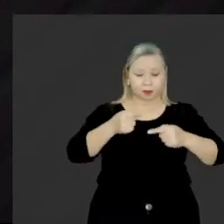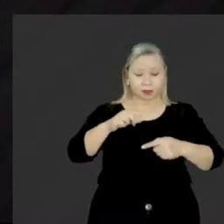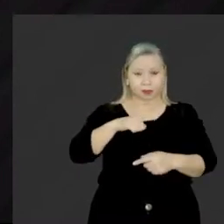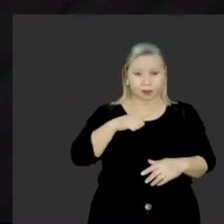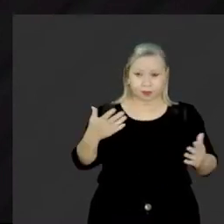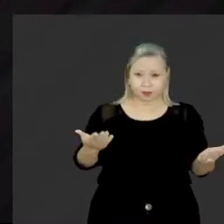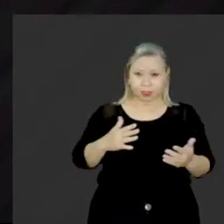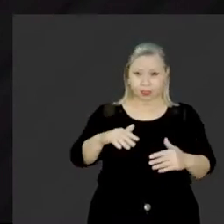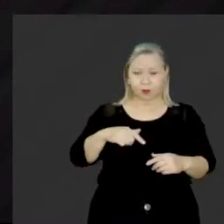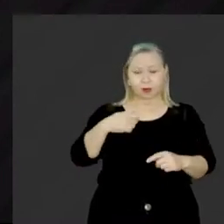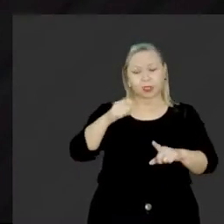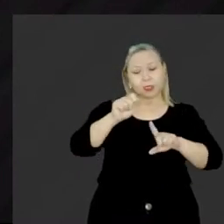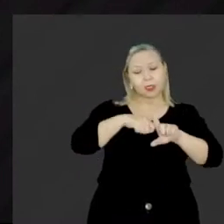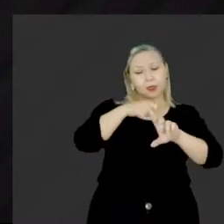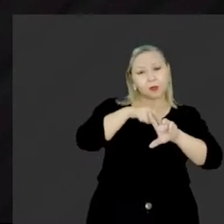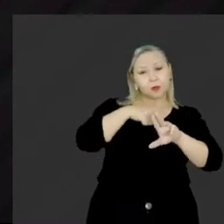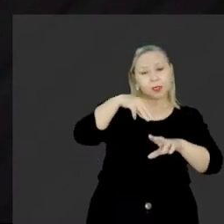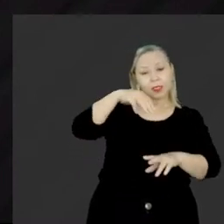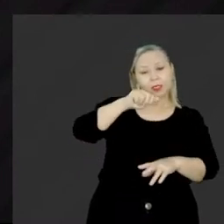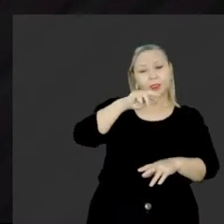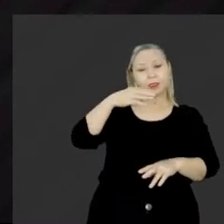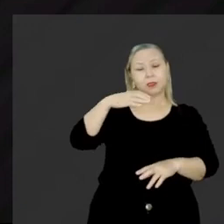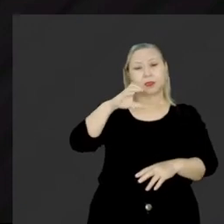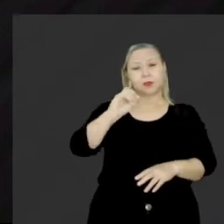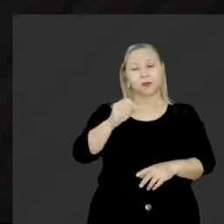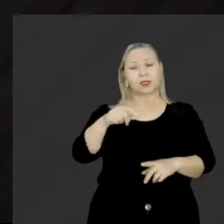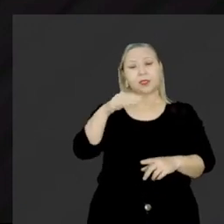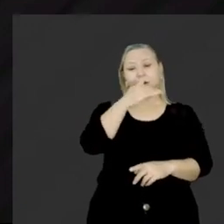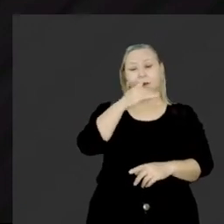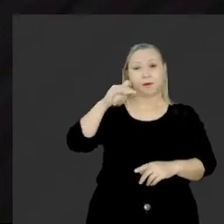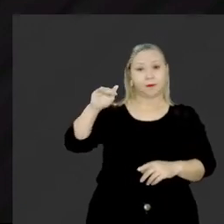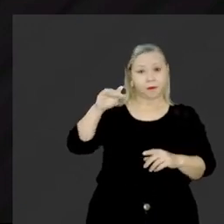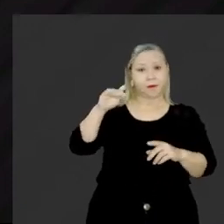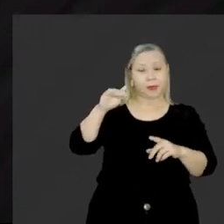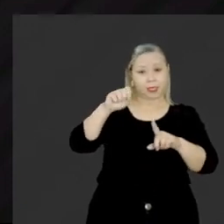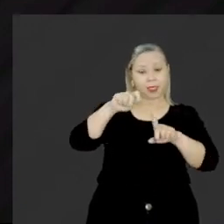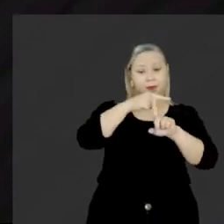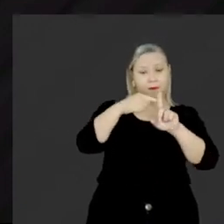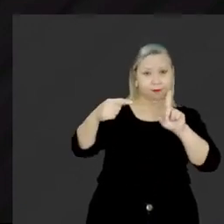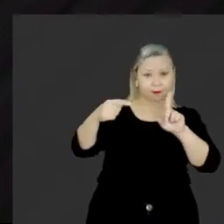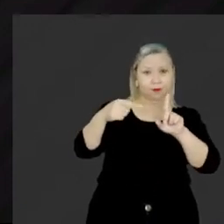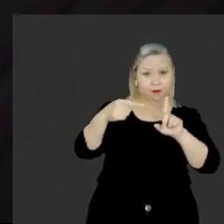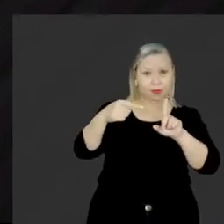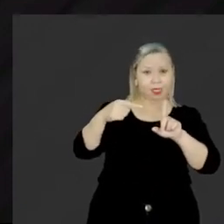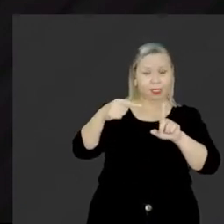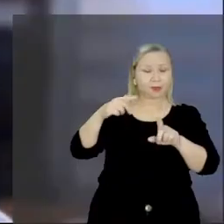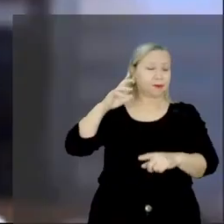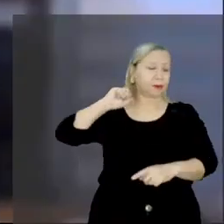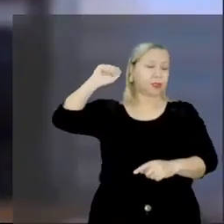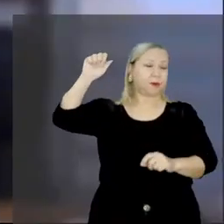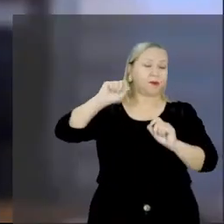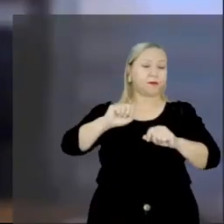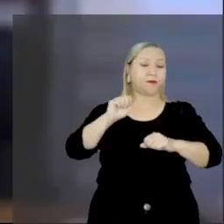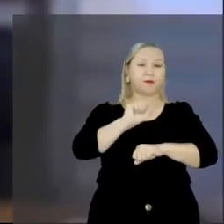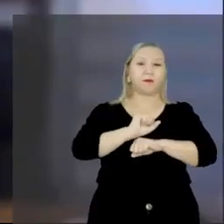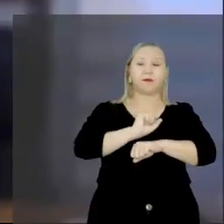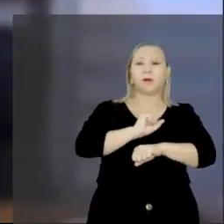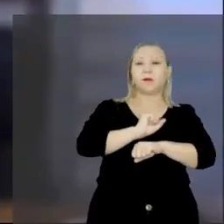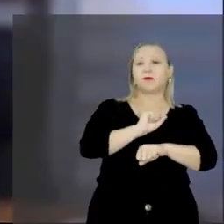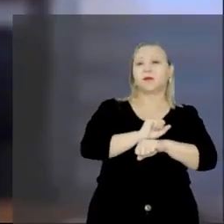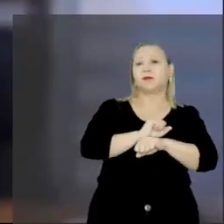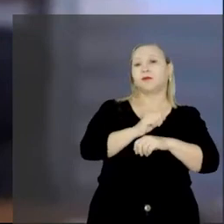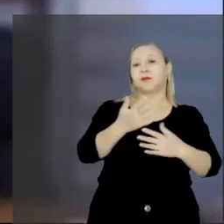partido. Eu estou muito à vontade, primeiro porque eu acho que nós temos que ter uma preocupação, que é a reconstrução do